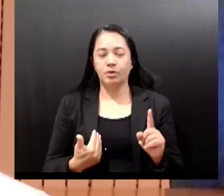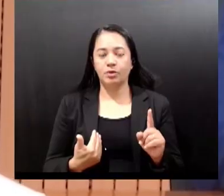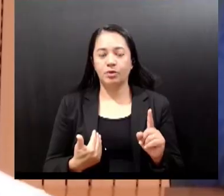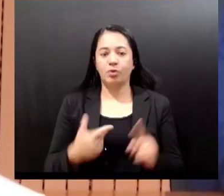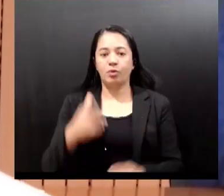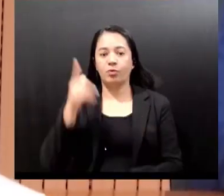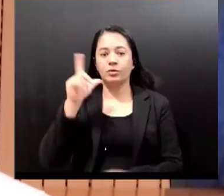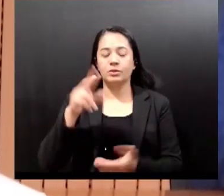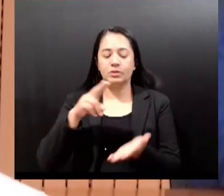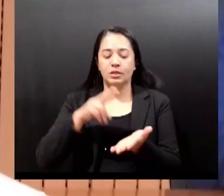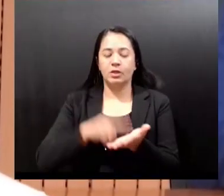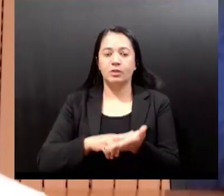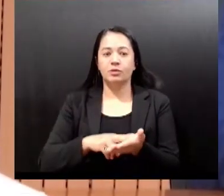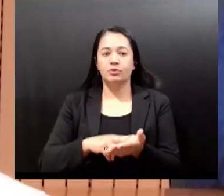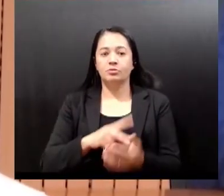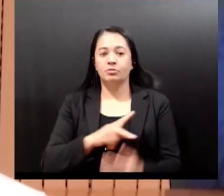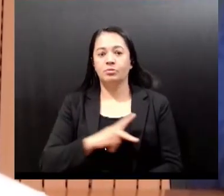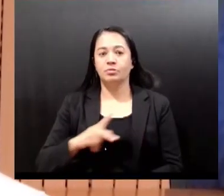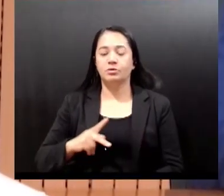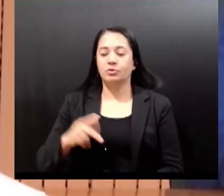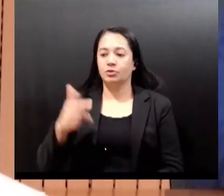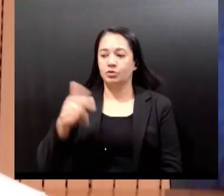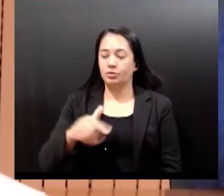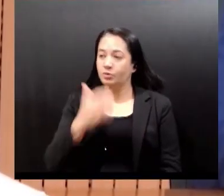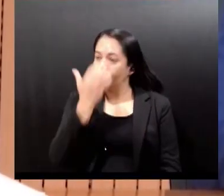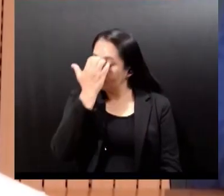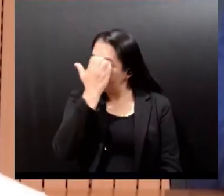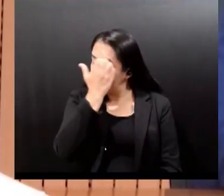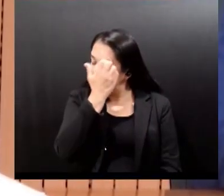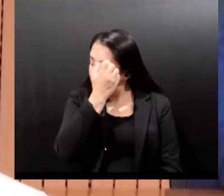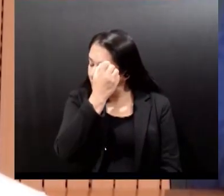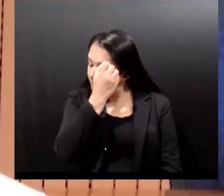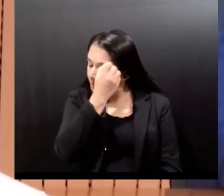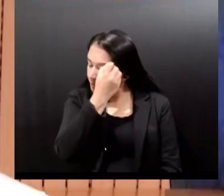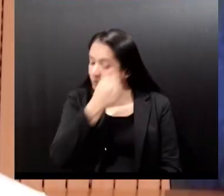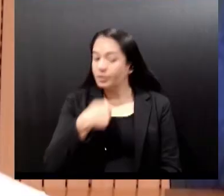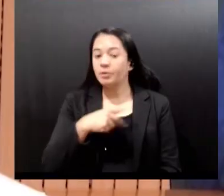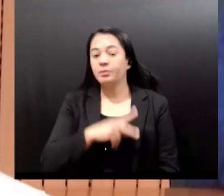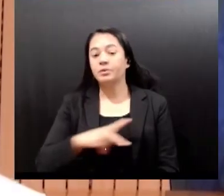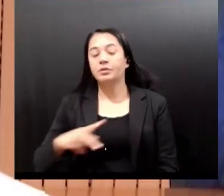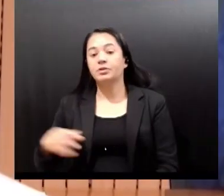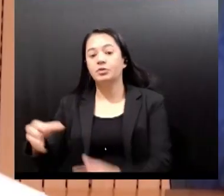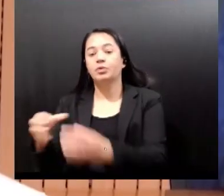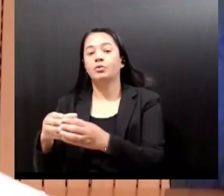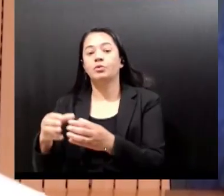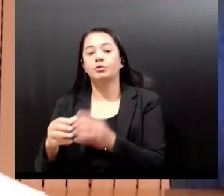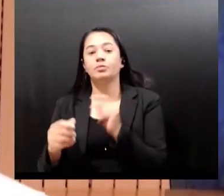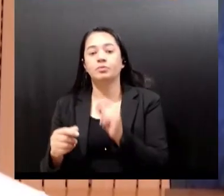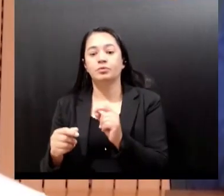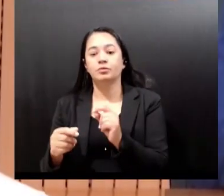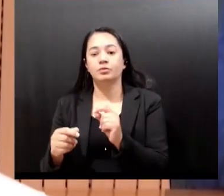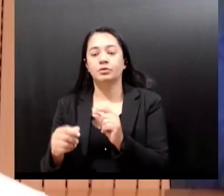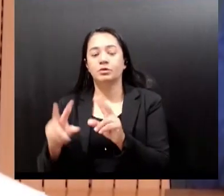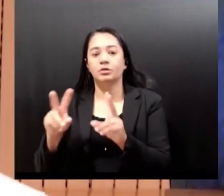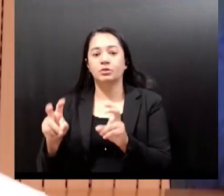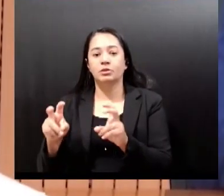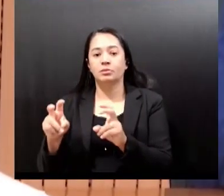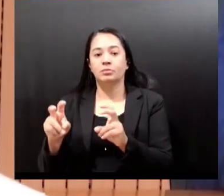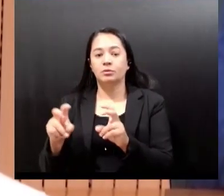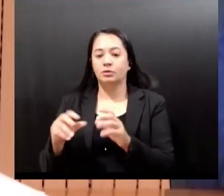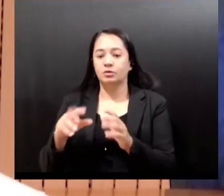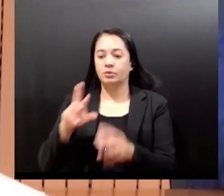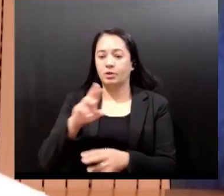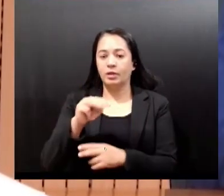comissão novamente. Eu estava presidindo a comissão de assuntos da região metropolitana, no